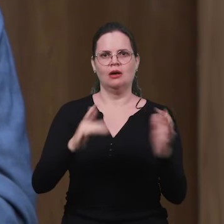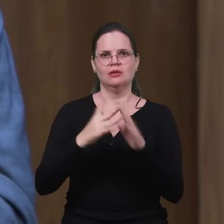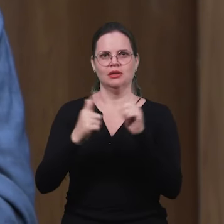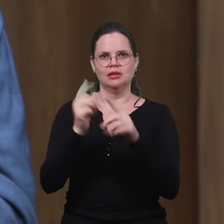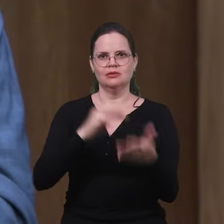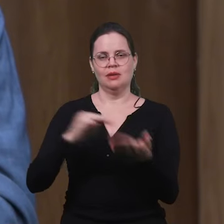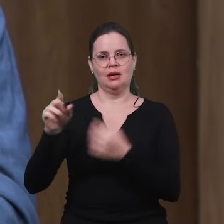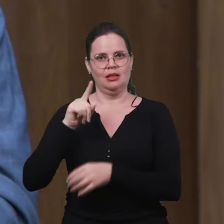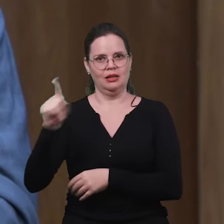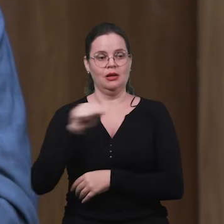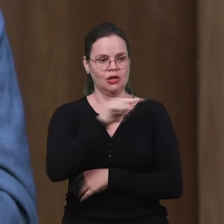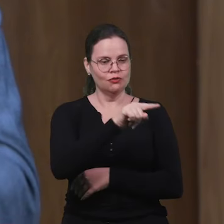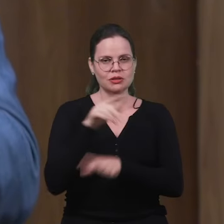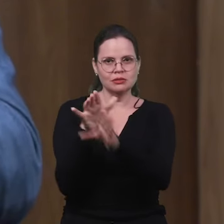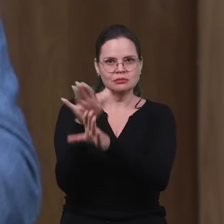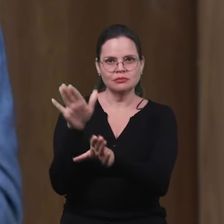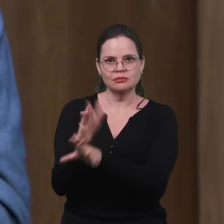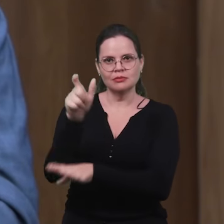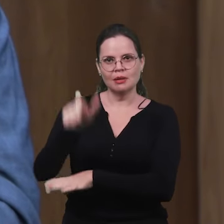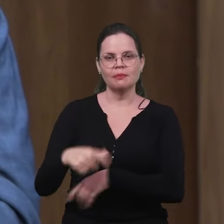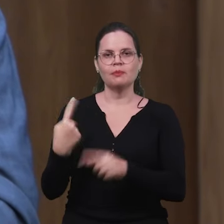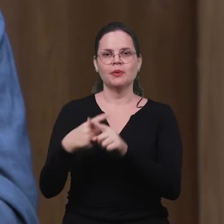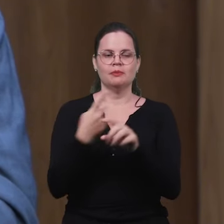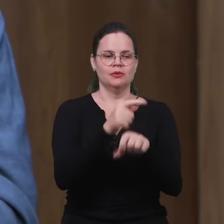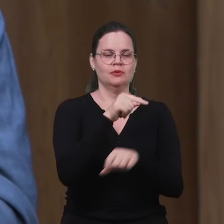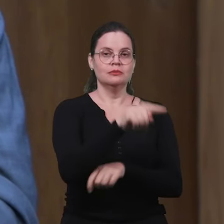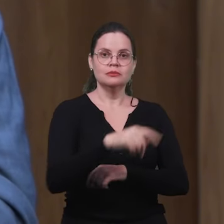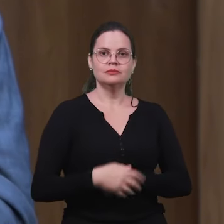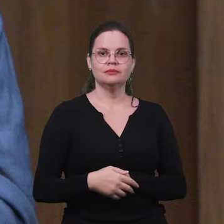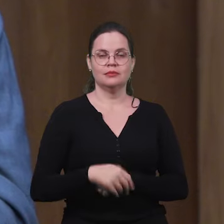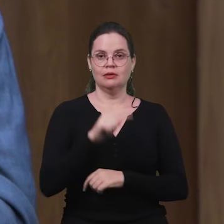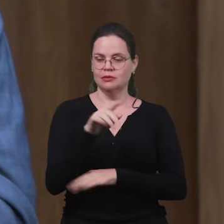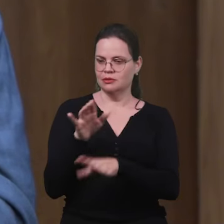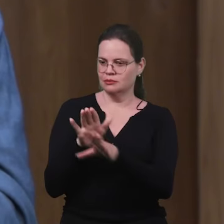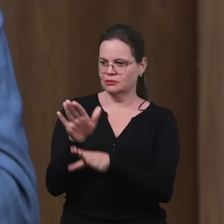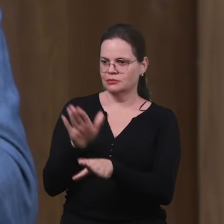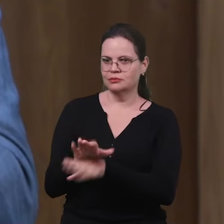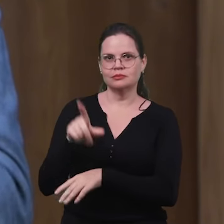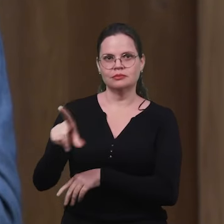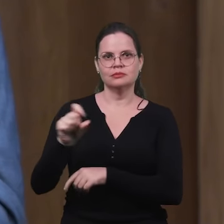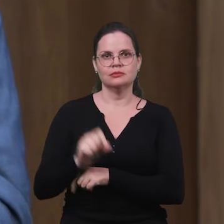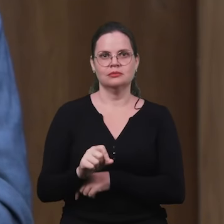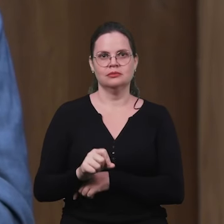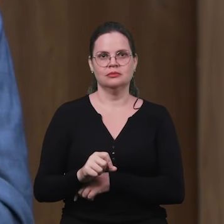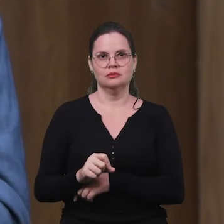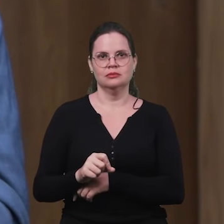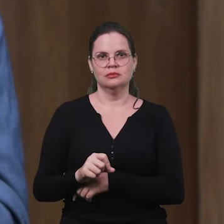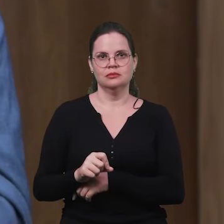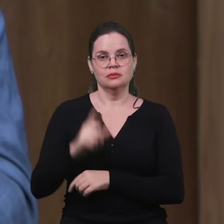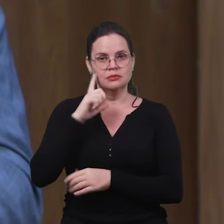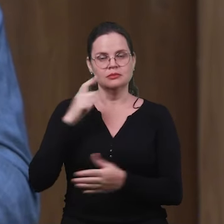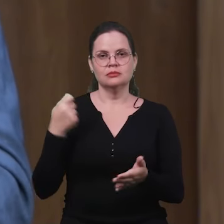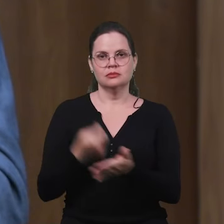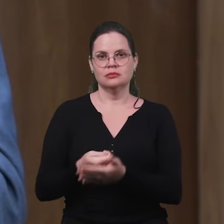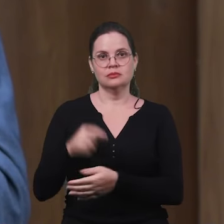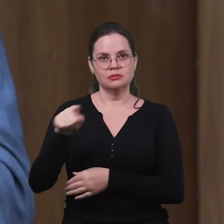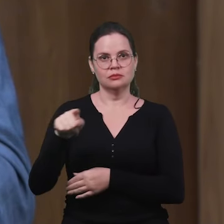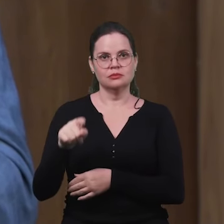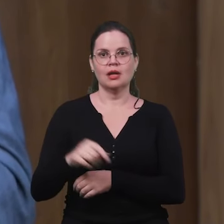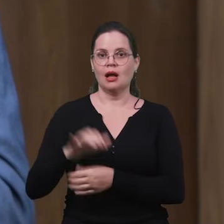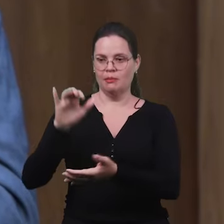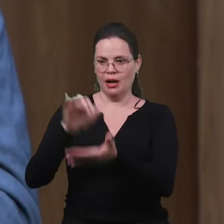Igreja Maranata, né? Que você orientou uma pessoa que te procurou, né? E você o orientou para que ele fizesse para que aquele